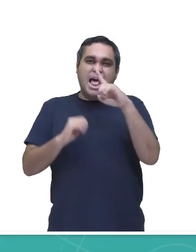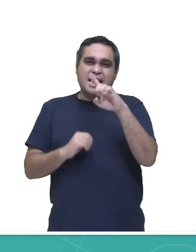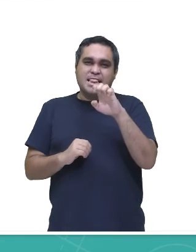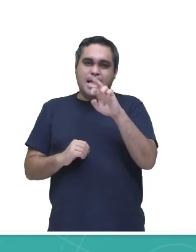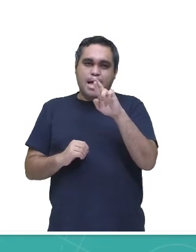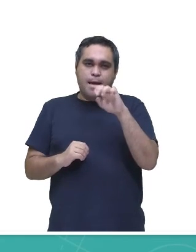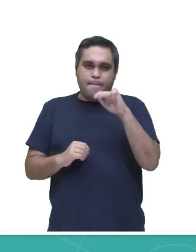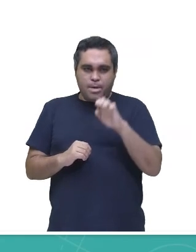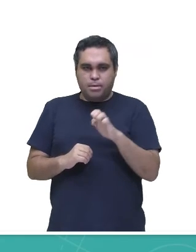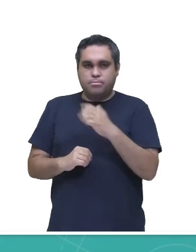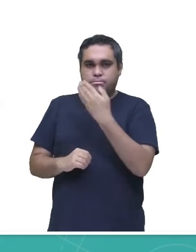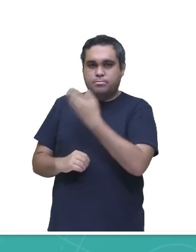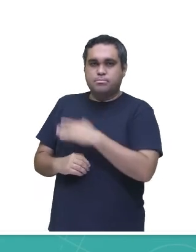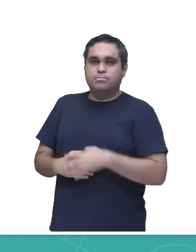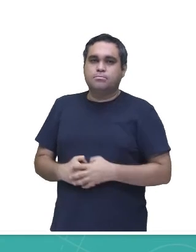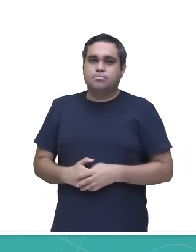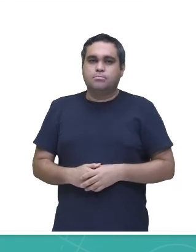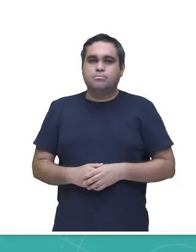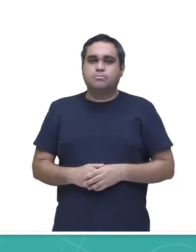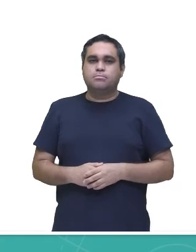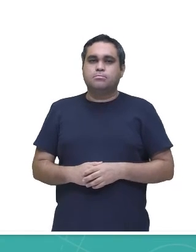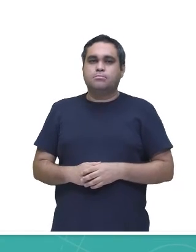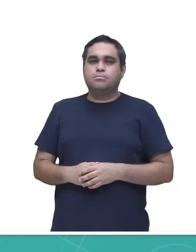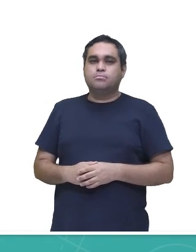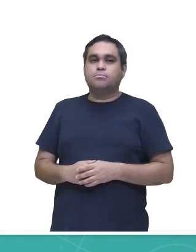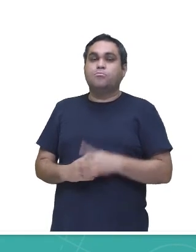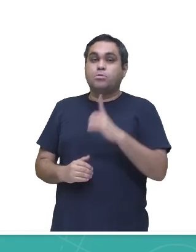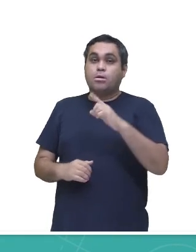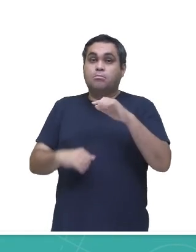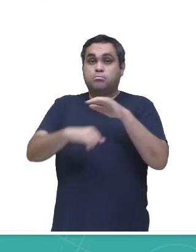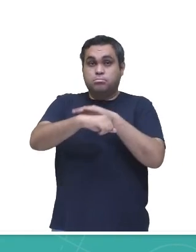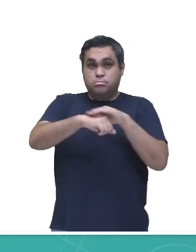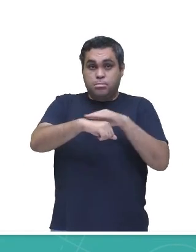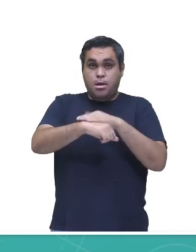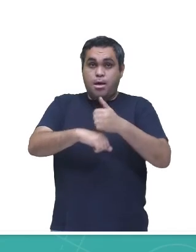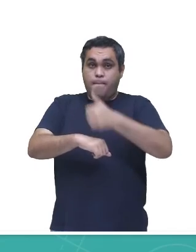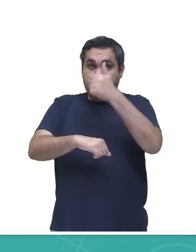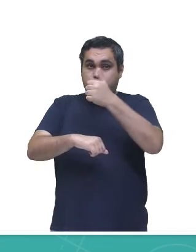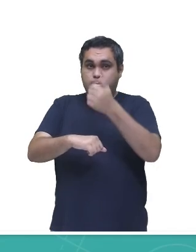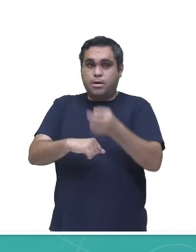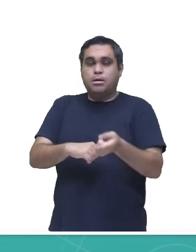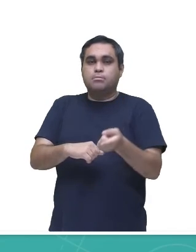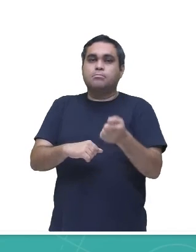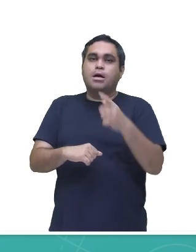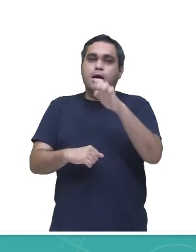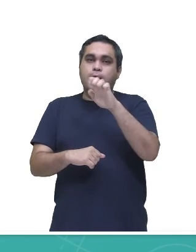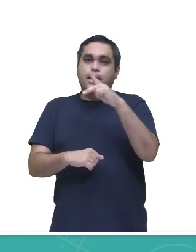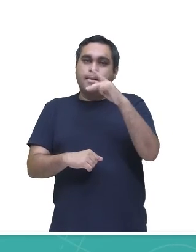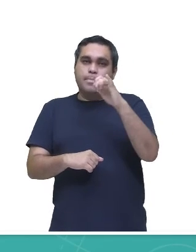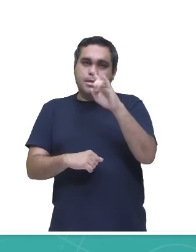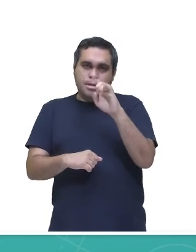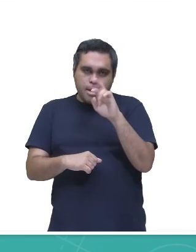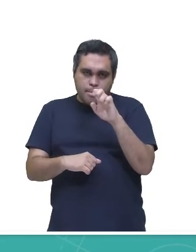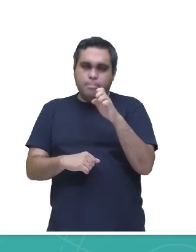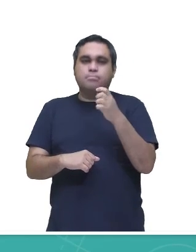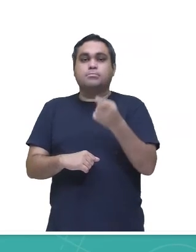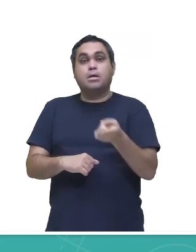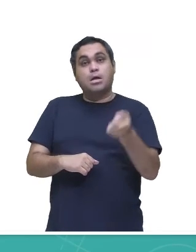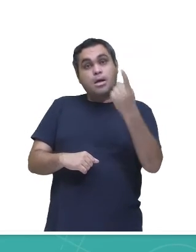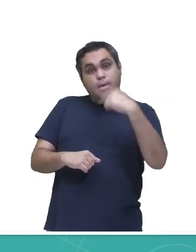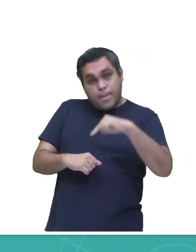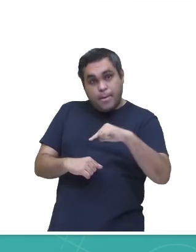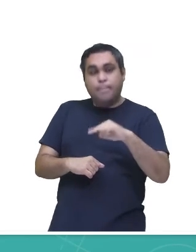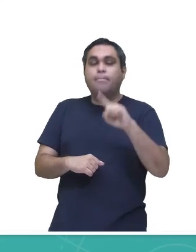lá, epiderme, essa primeira camada aqui. E a derme, logo abaixo, onde a gente encontra também os